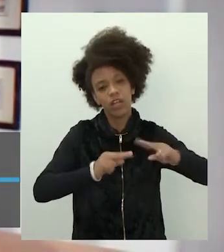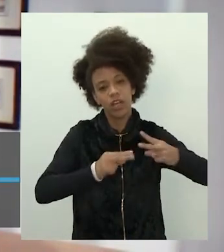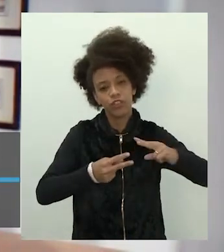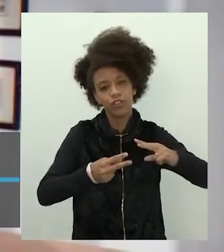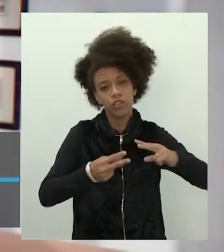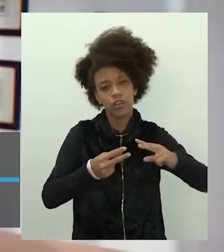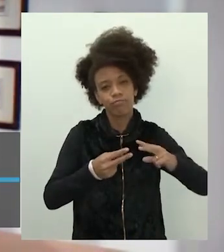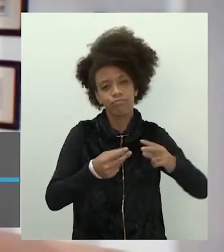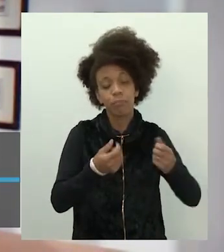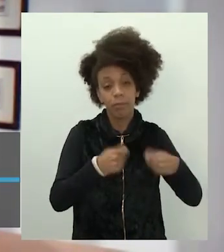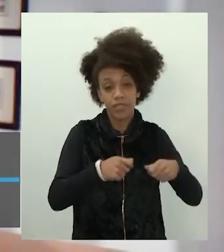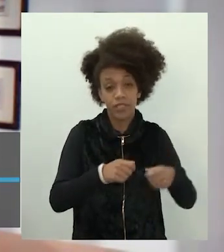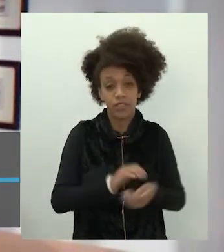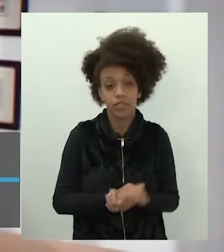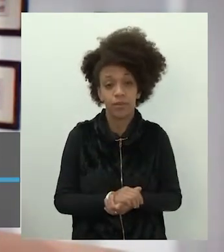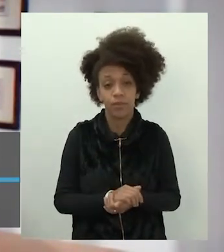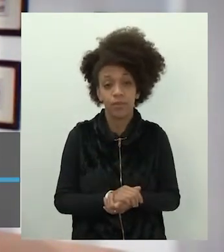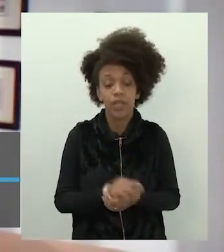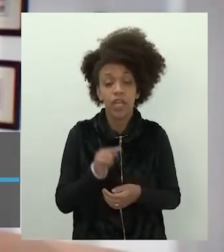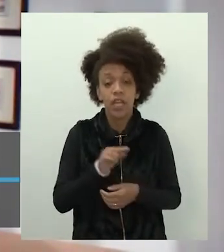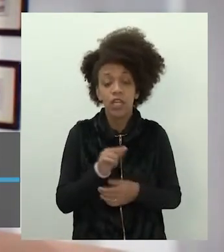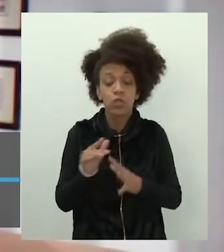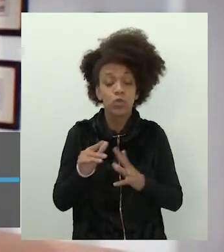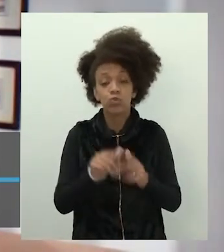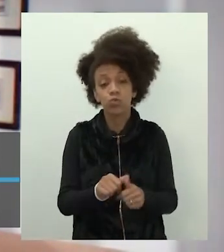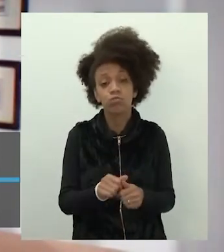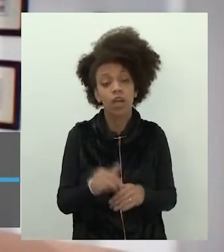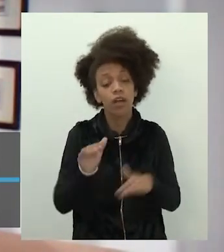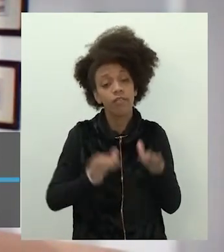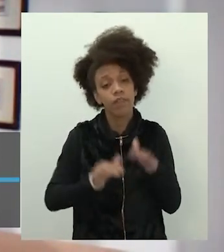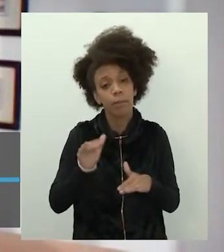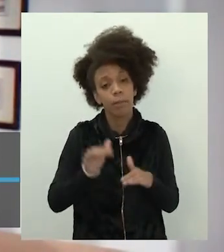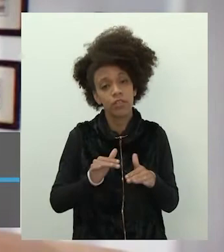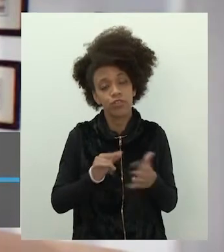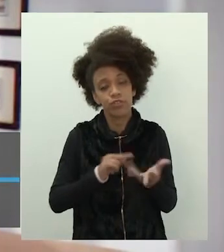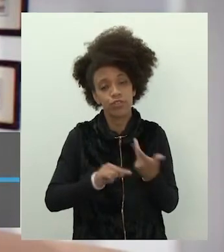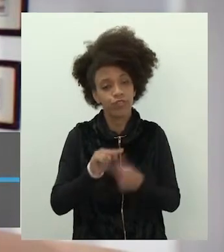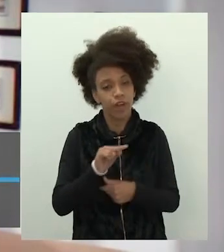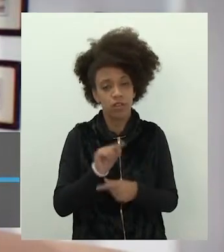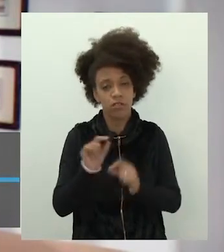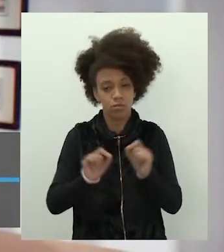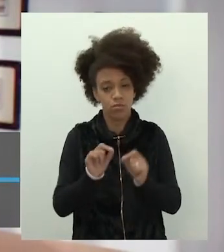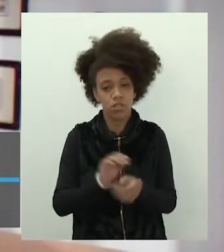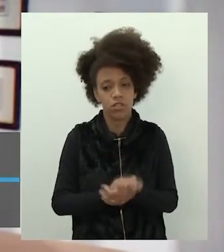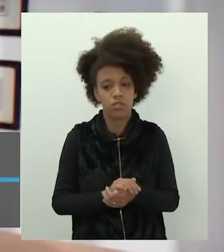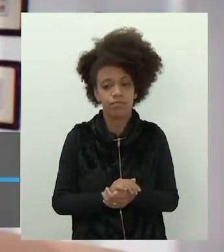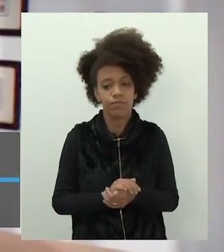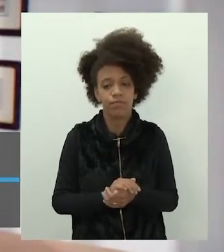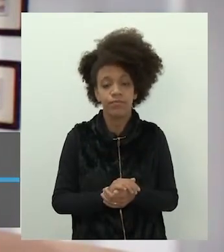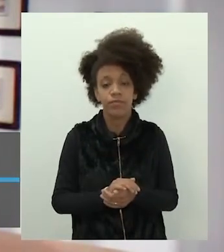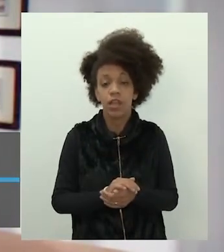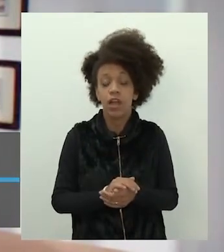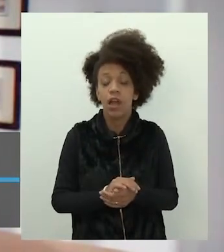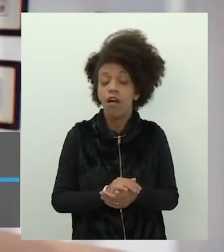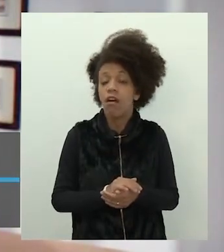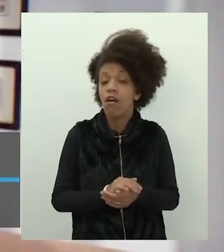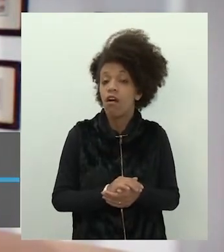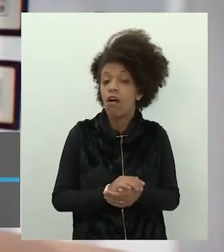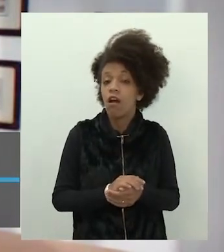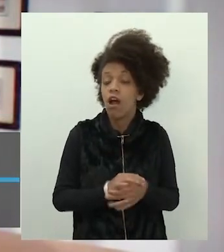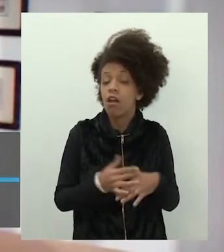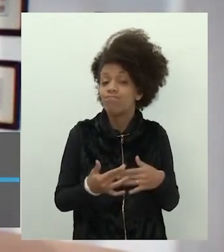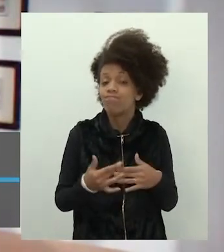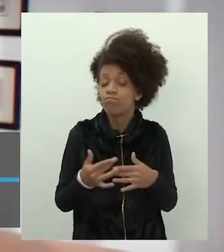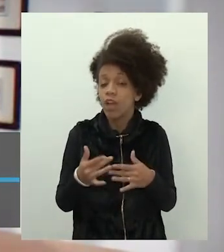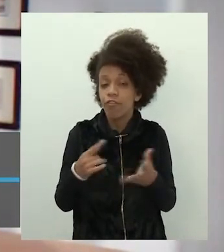permite. E isso tudo depende de uma série de fatores. Muitos não estão em